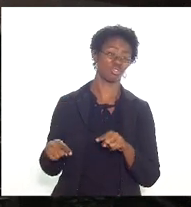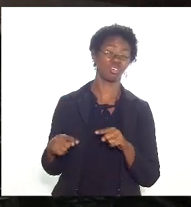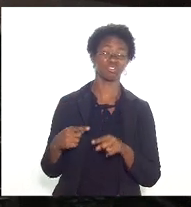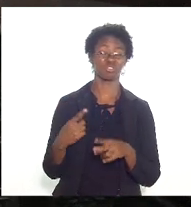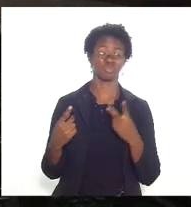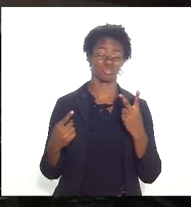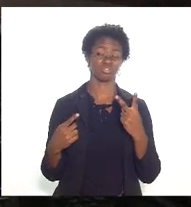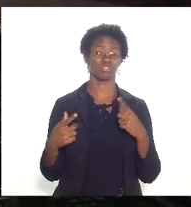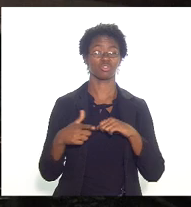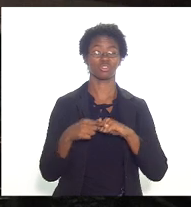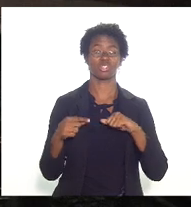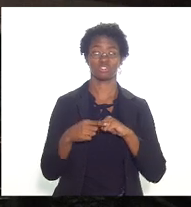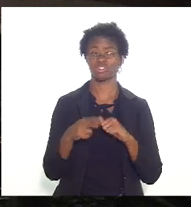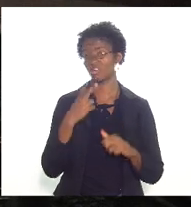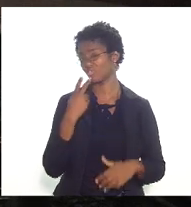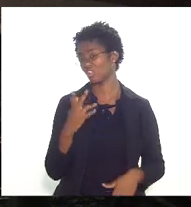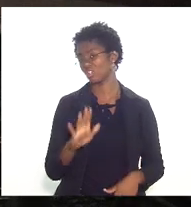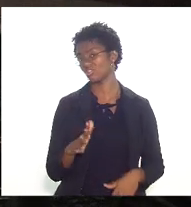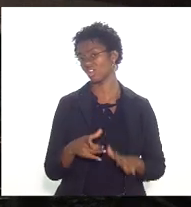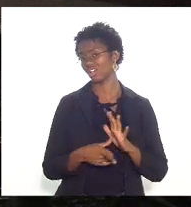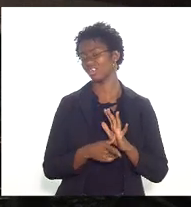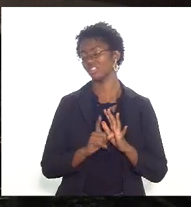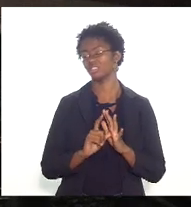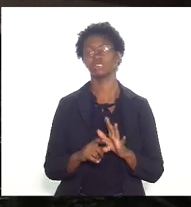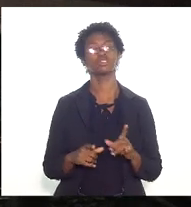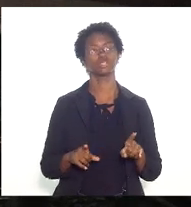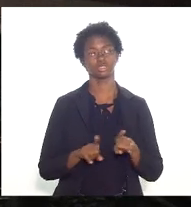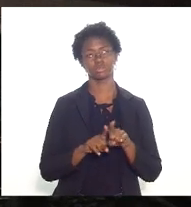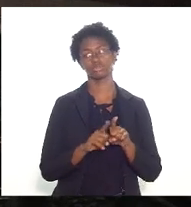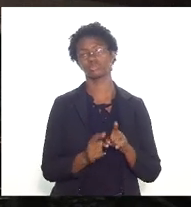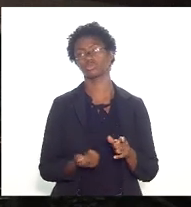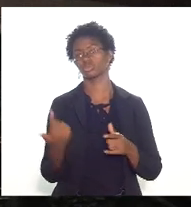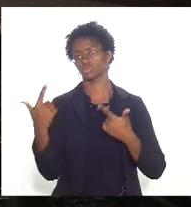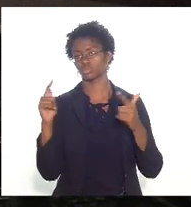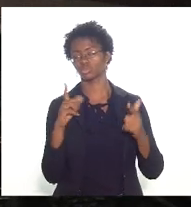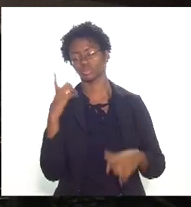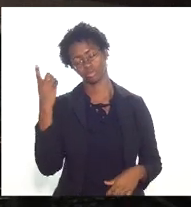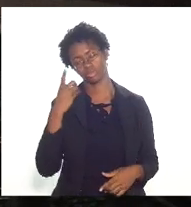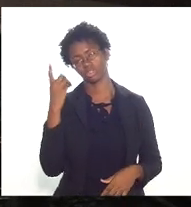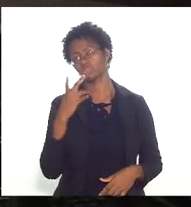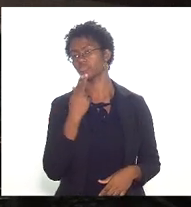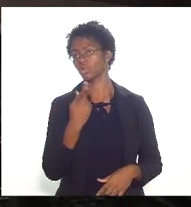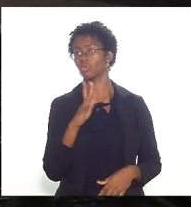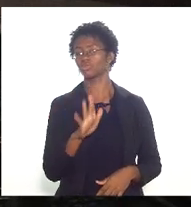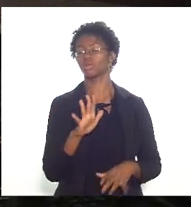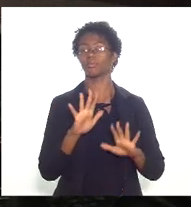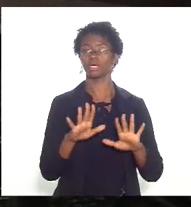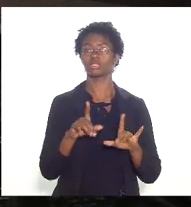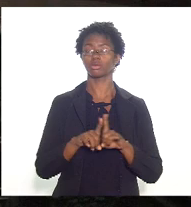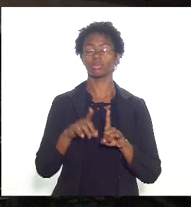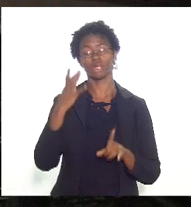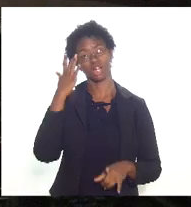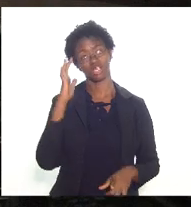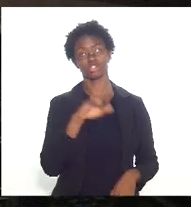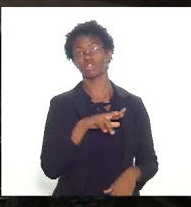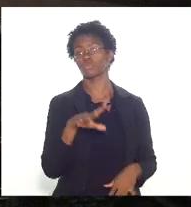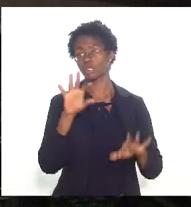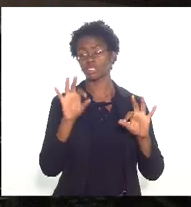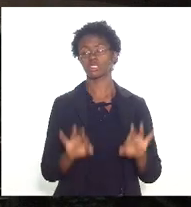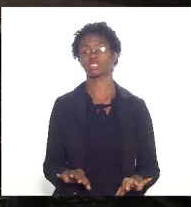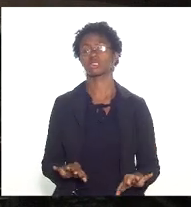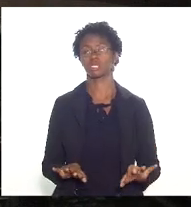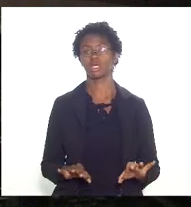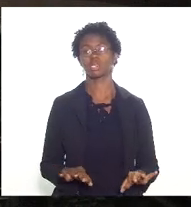eu falei para o senhor mais cedo como tantos outros deputados também que falaram Mas eu também acho que não é direito no